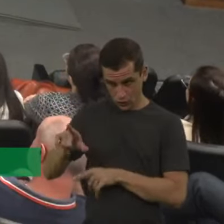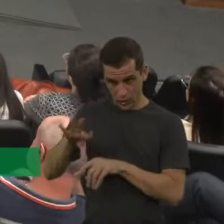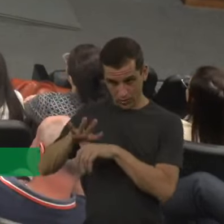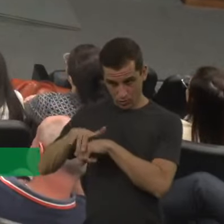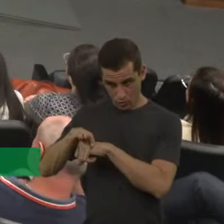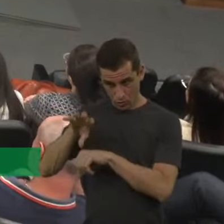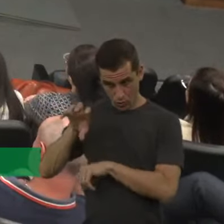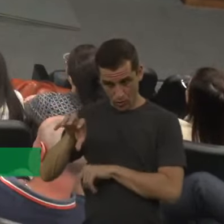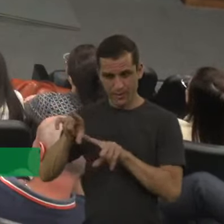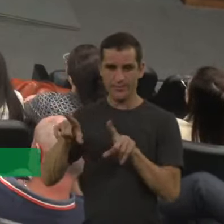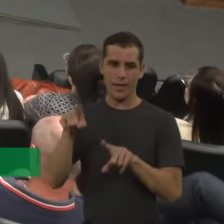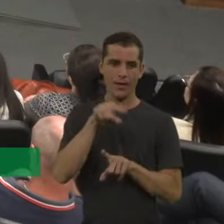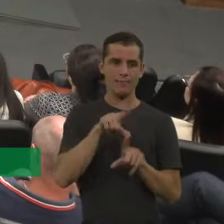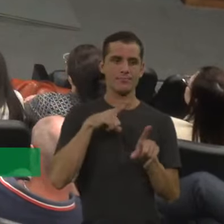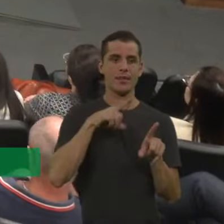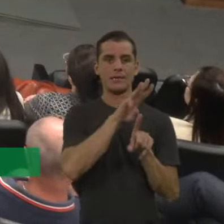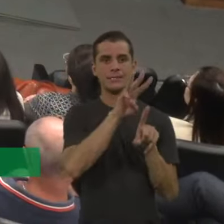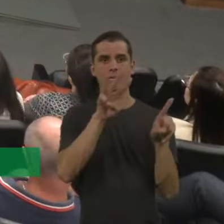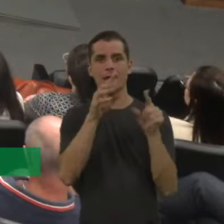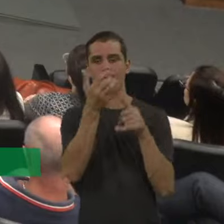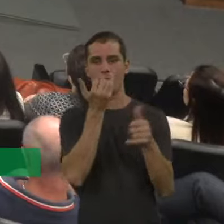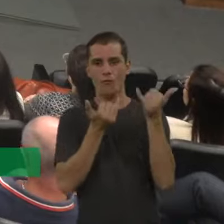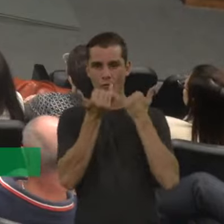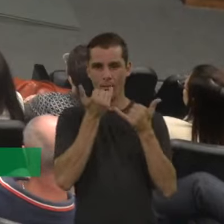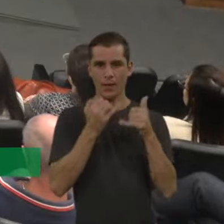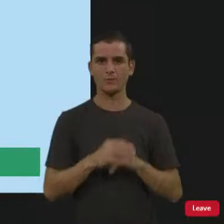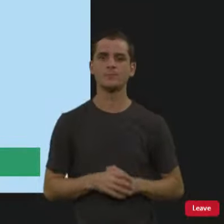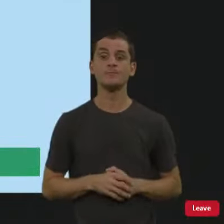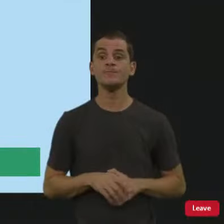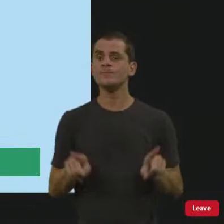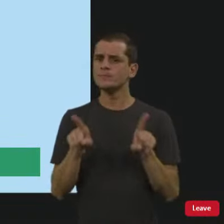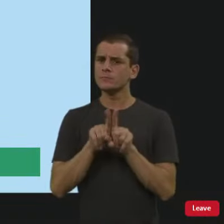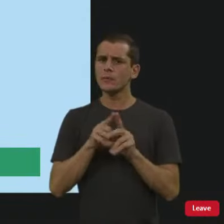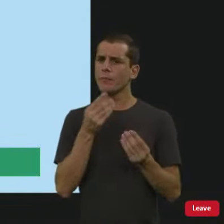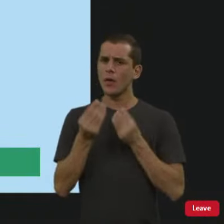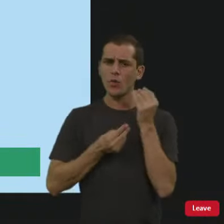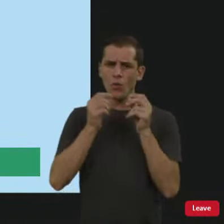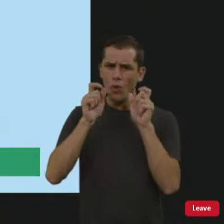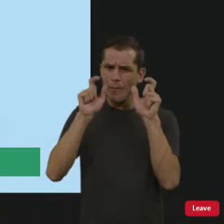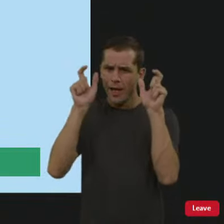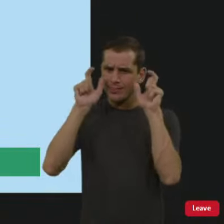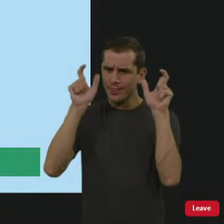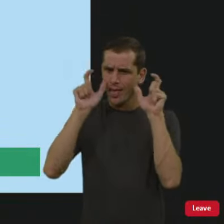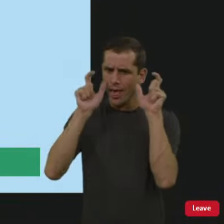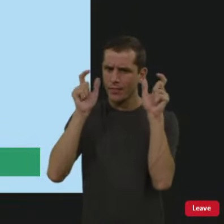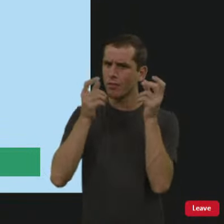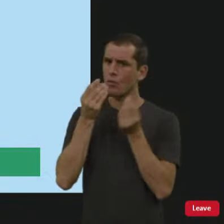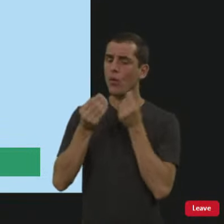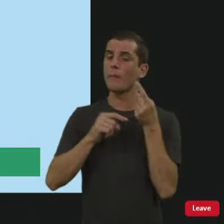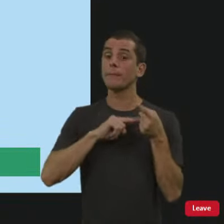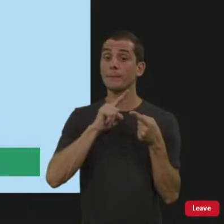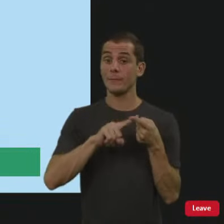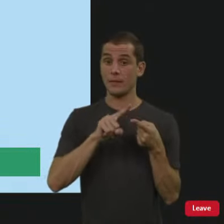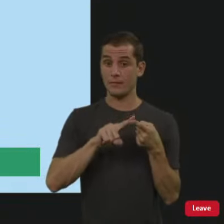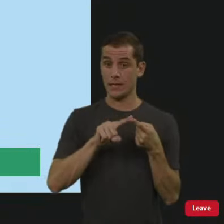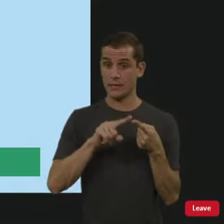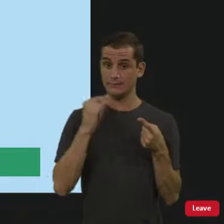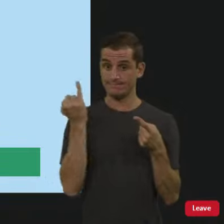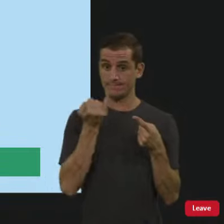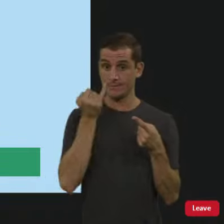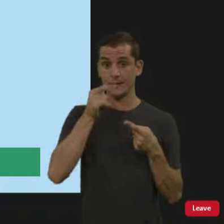E, finalmente, os sinais de alerta para o angedema hereditário. Então, o primeiro deles, e talvez um dos mais importantes, a